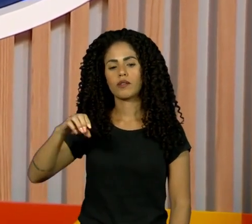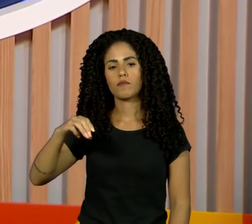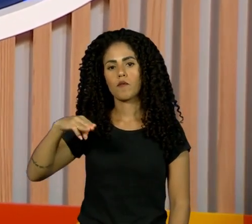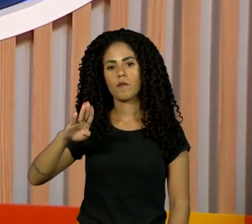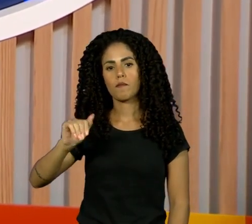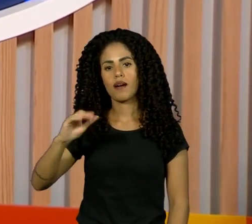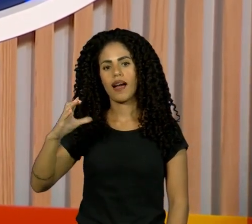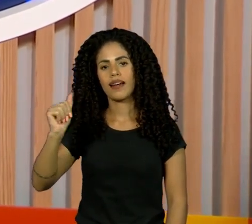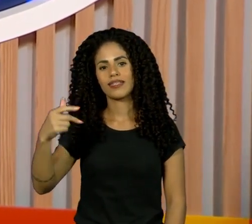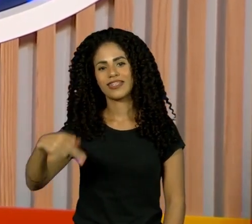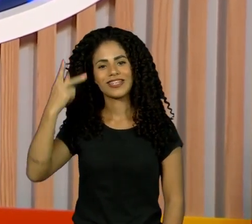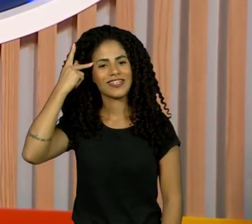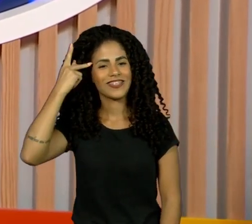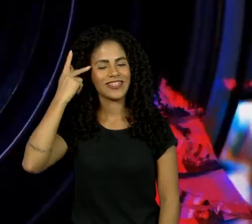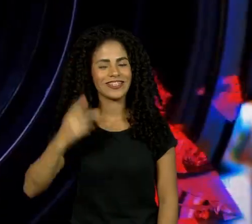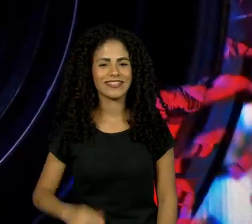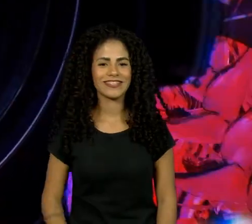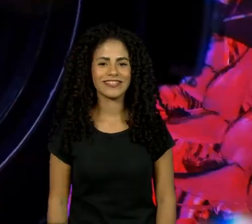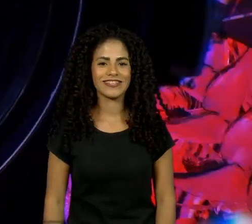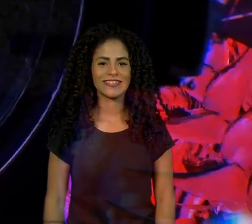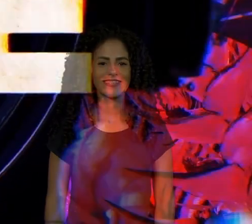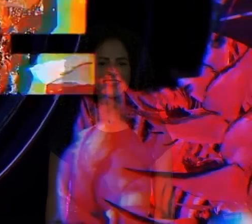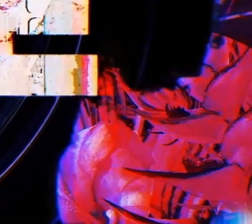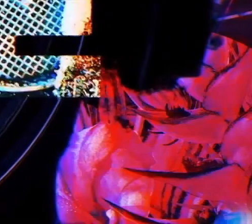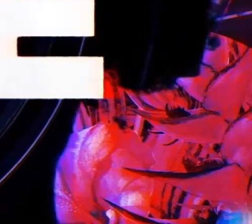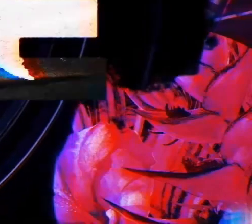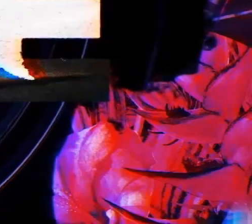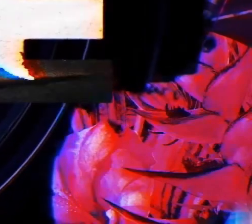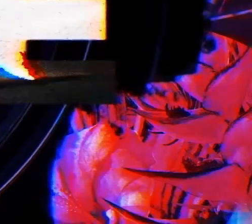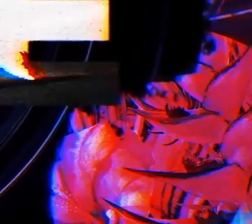Paulo. Já já eu volto.